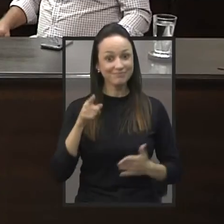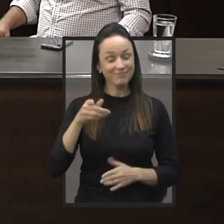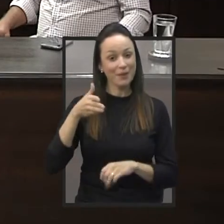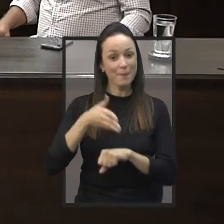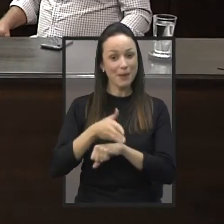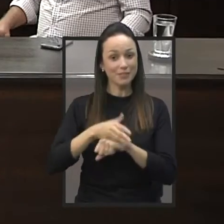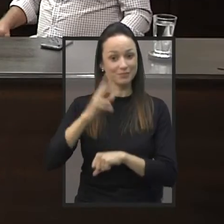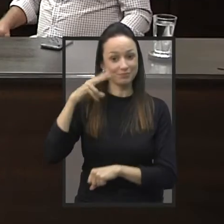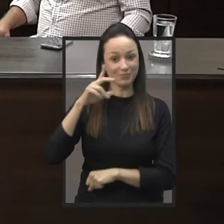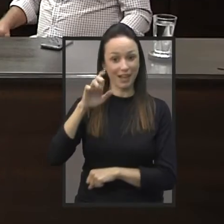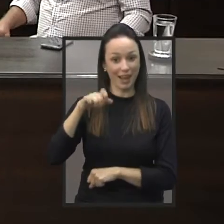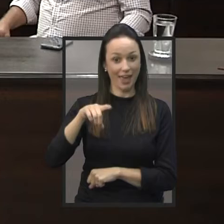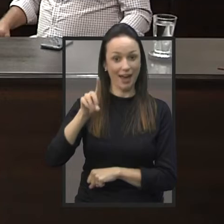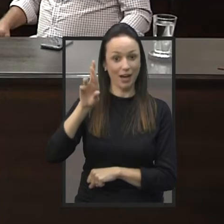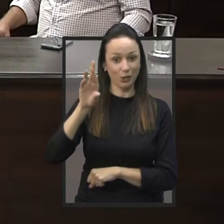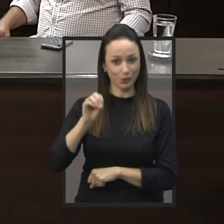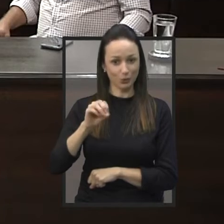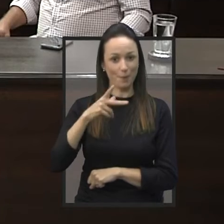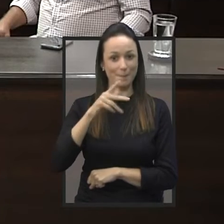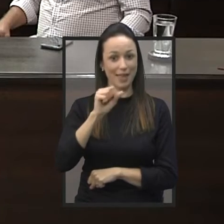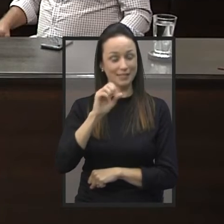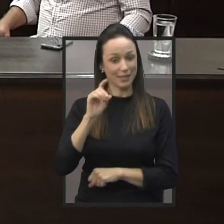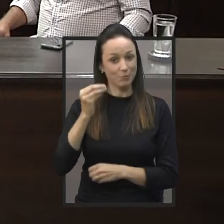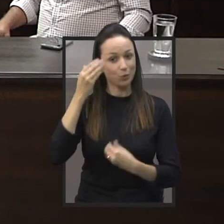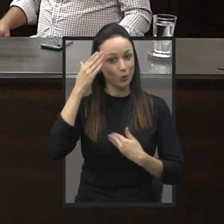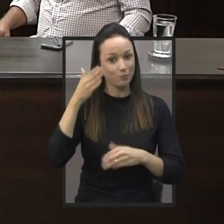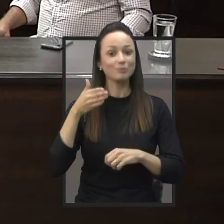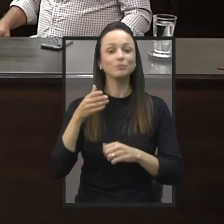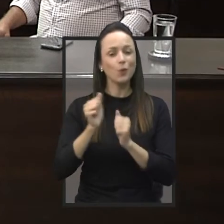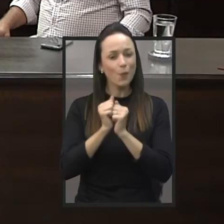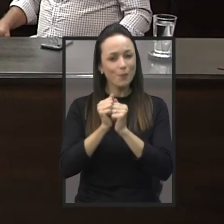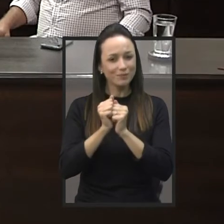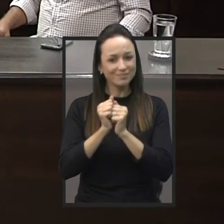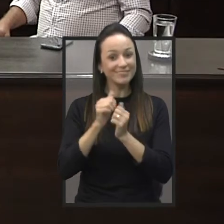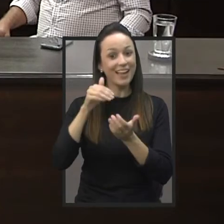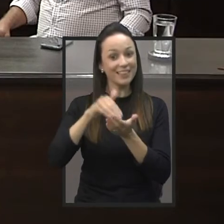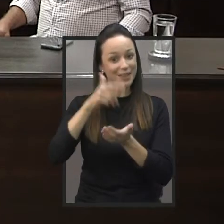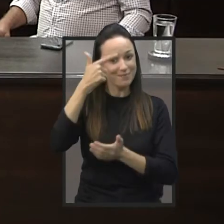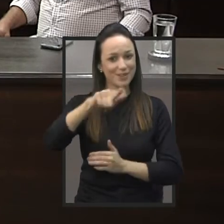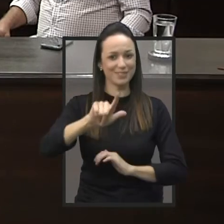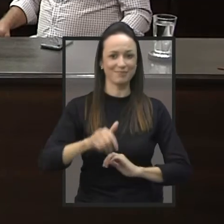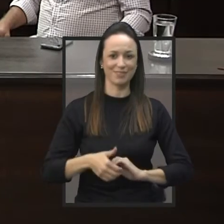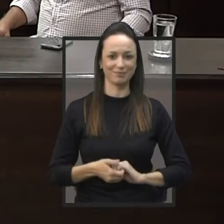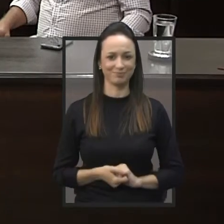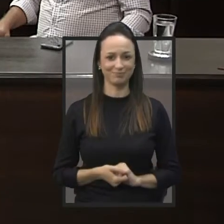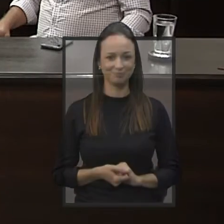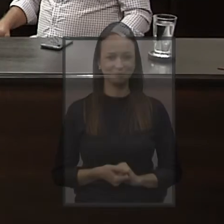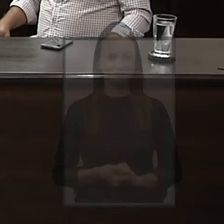participação do vereador Leandro Passos, do PSD. Muito obrigado pela sua companhia e até a próxima.